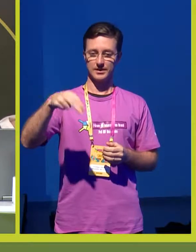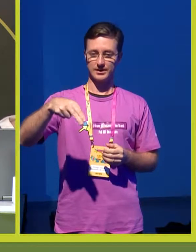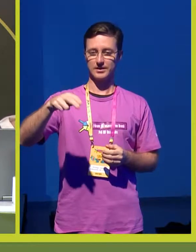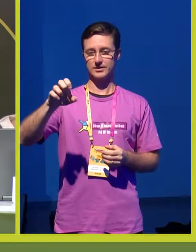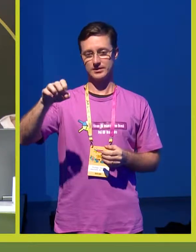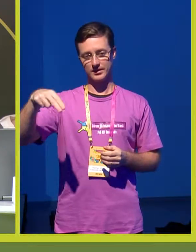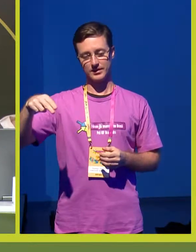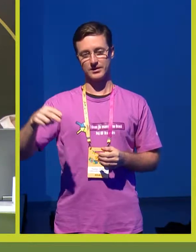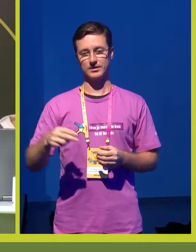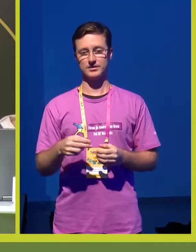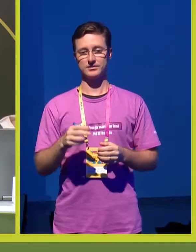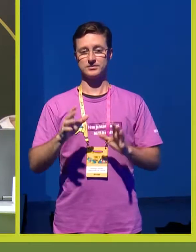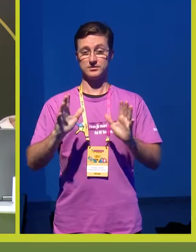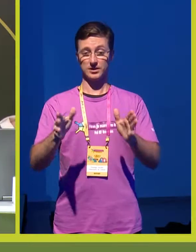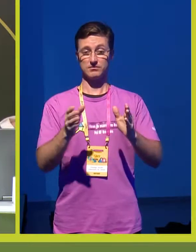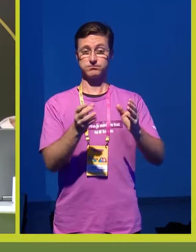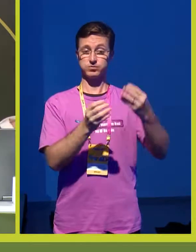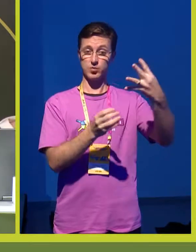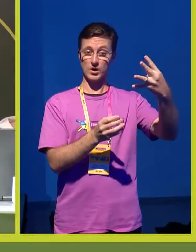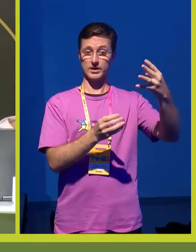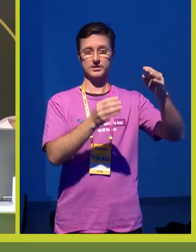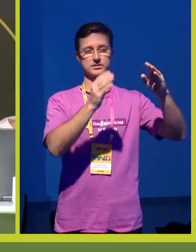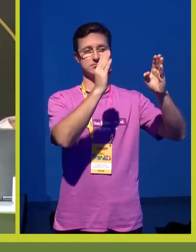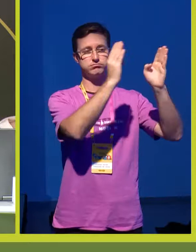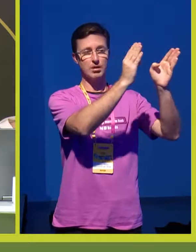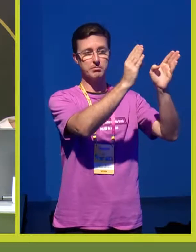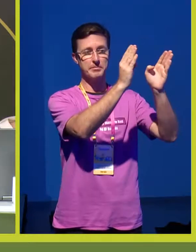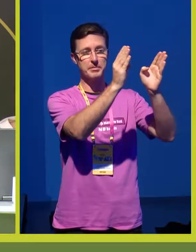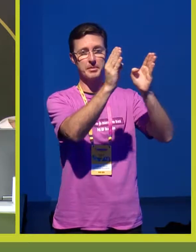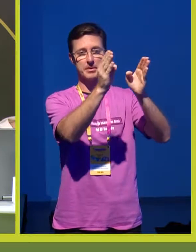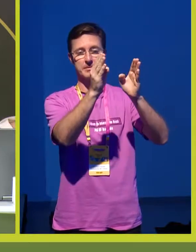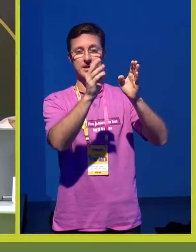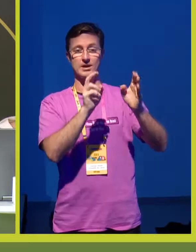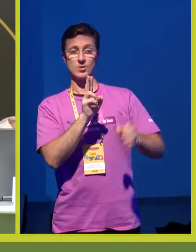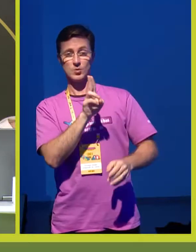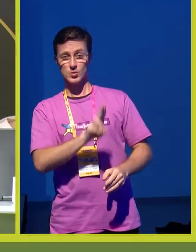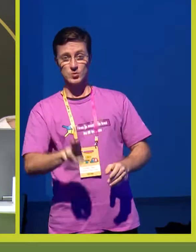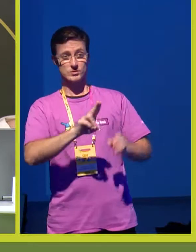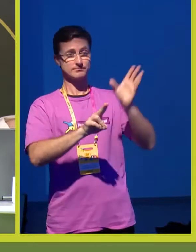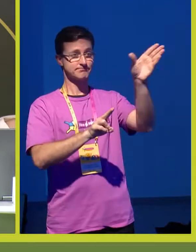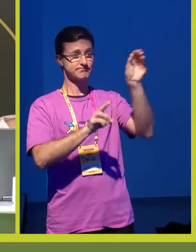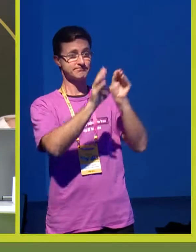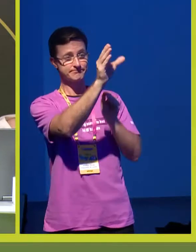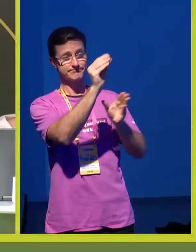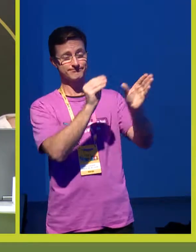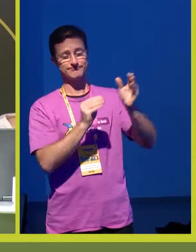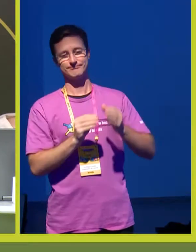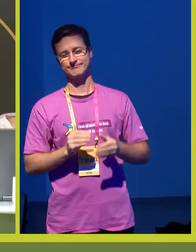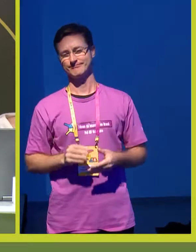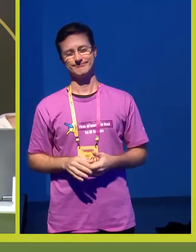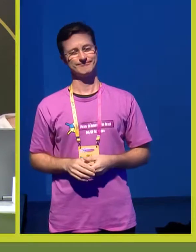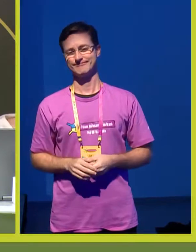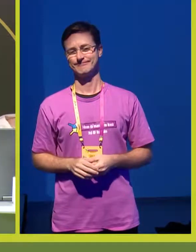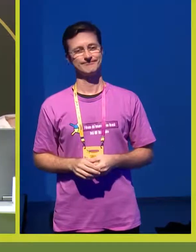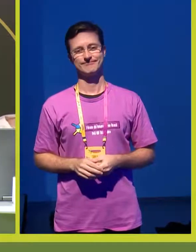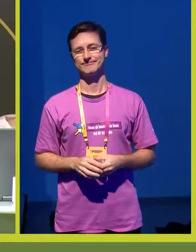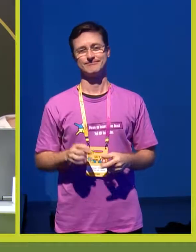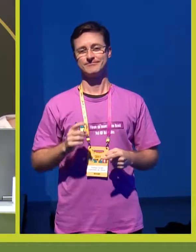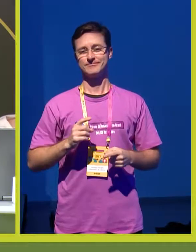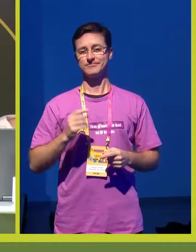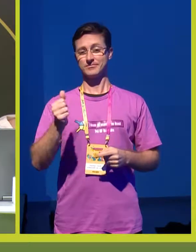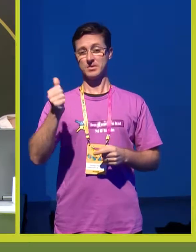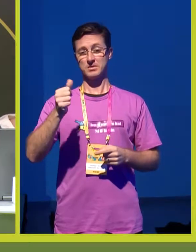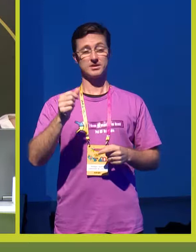há quase 40 bases de dados, mas elas quase nunca são usadas, primeiro, porque elas não são interoperáveis,